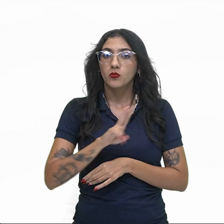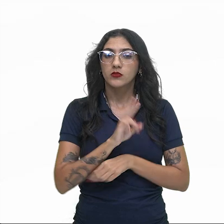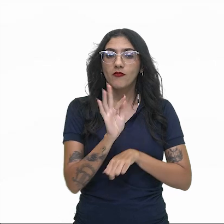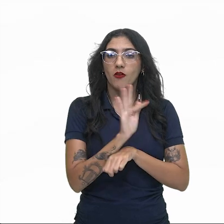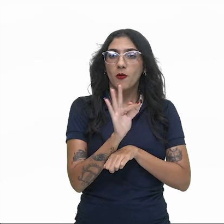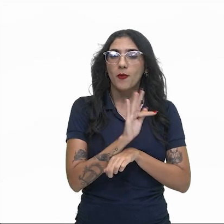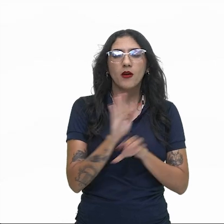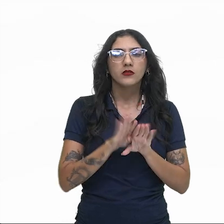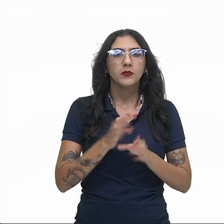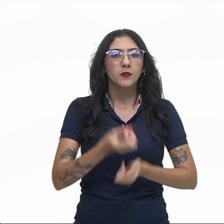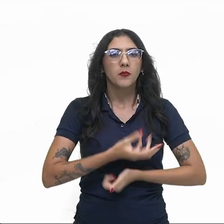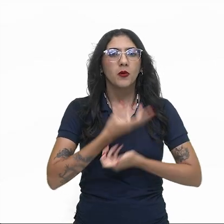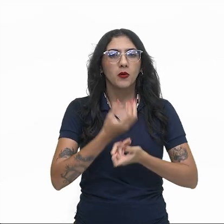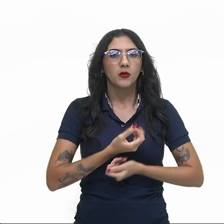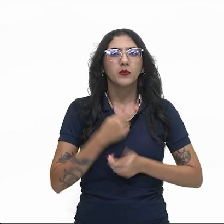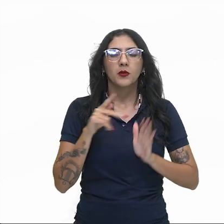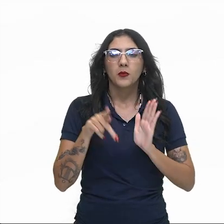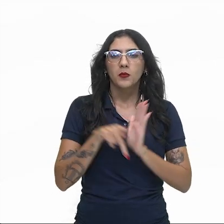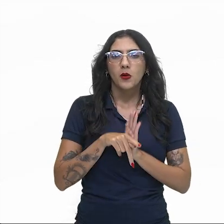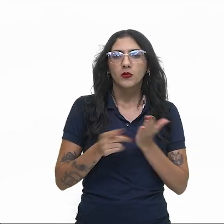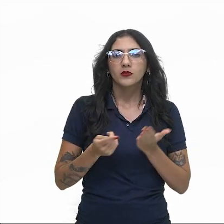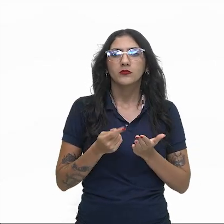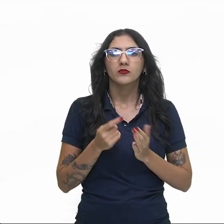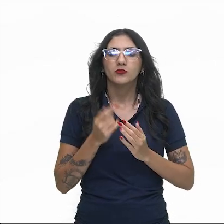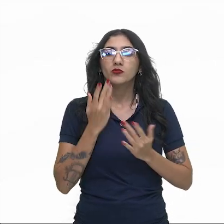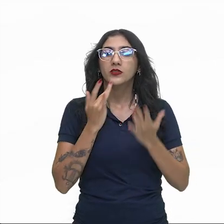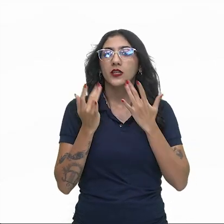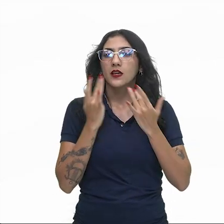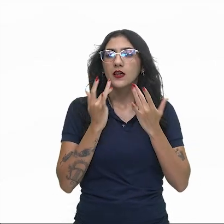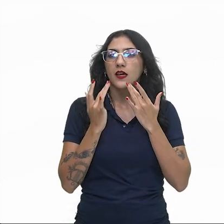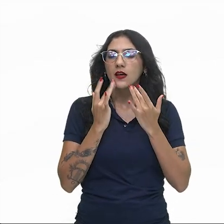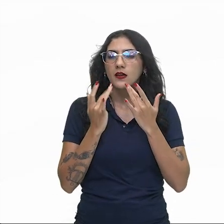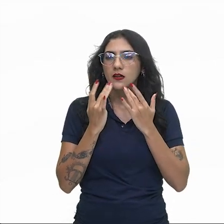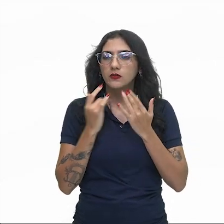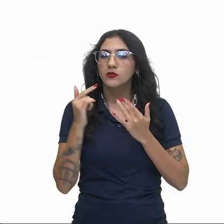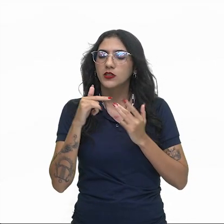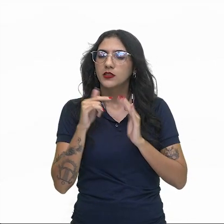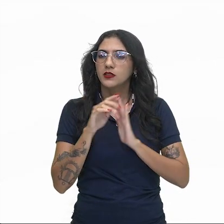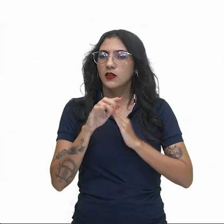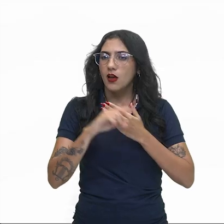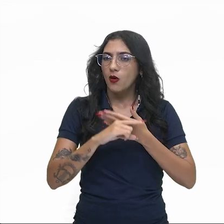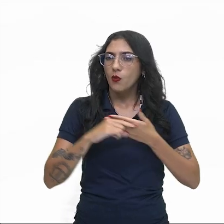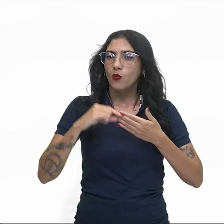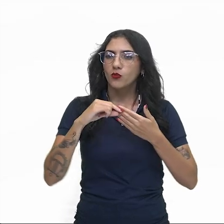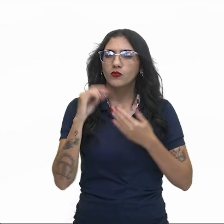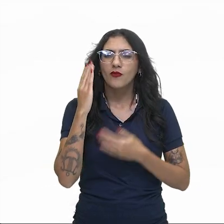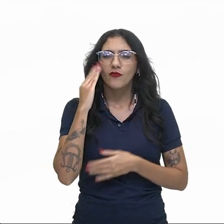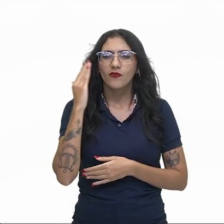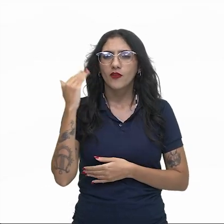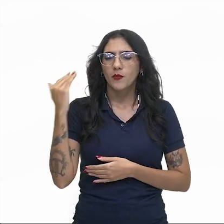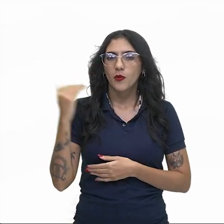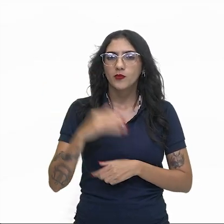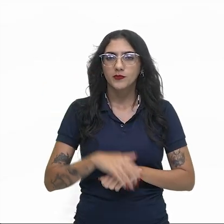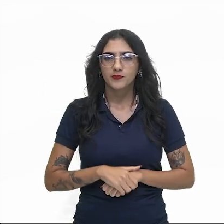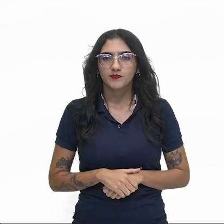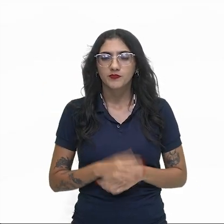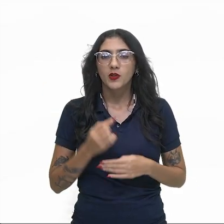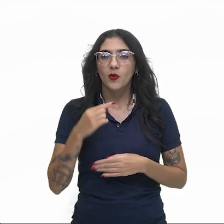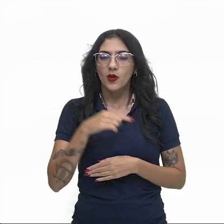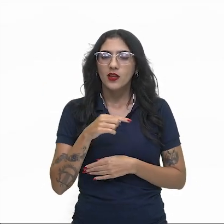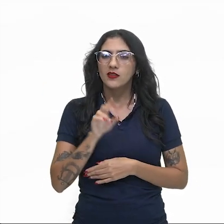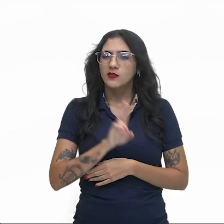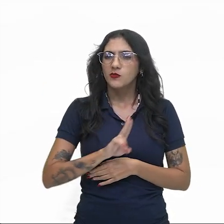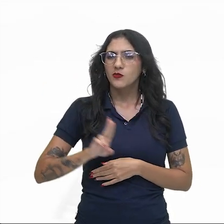poético, né, característico do teatro shakespeariano, ok? E Shakespeare, ele usa aí uma